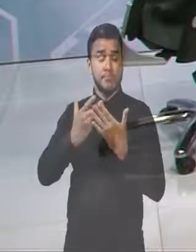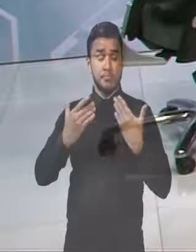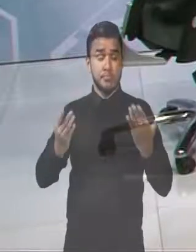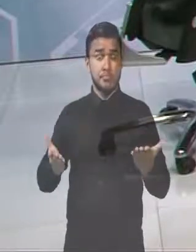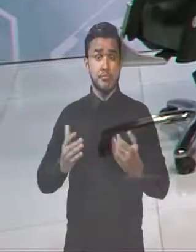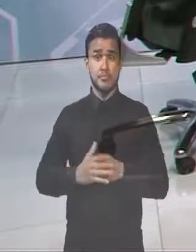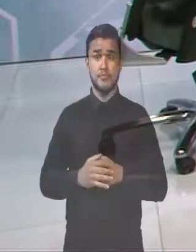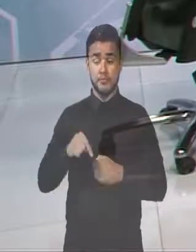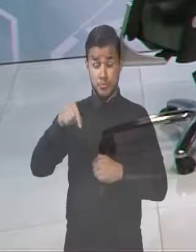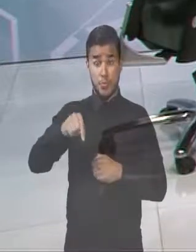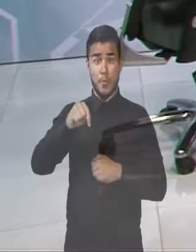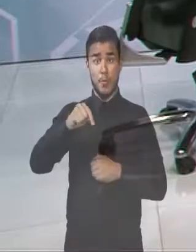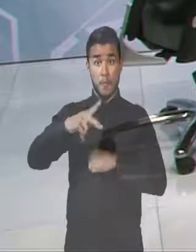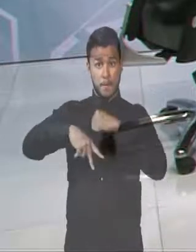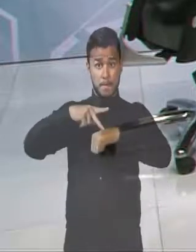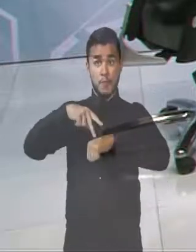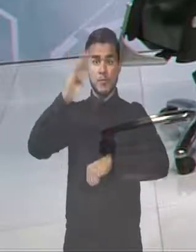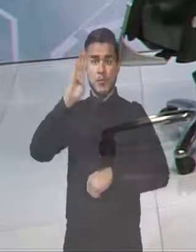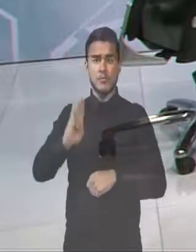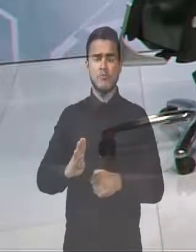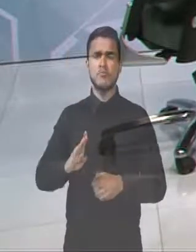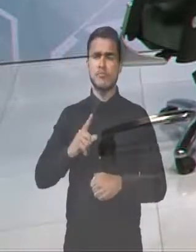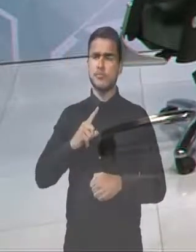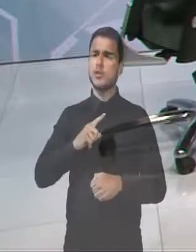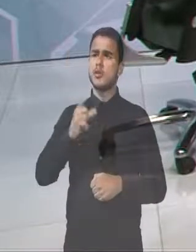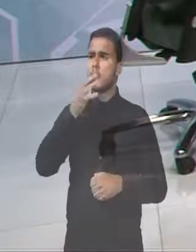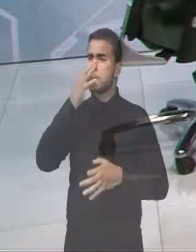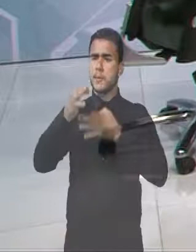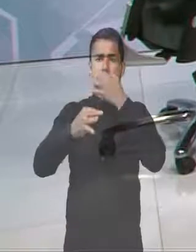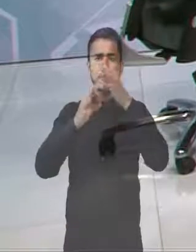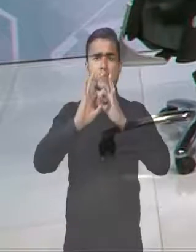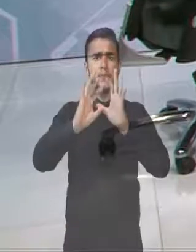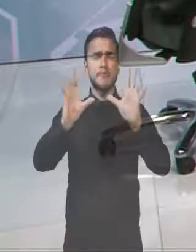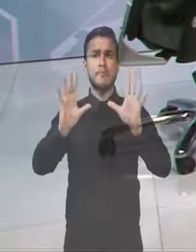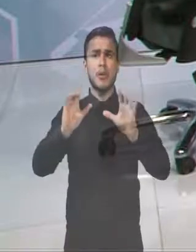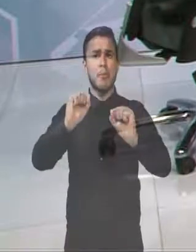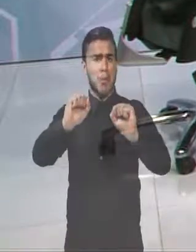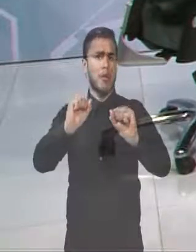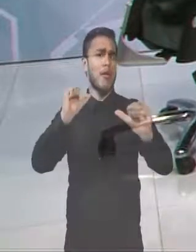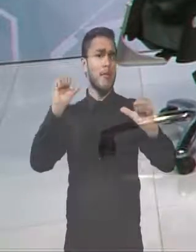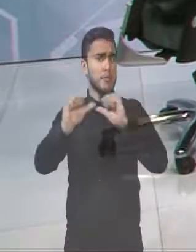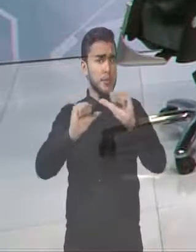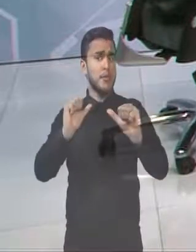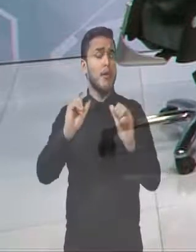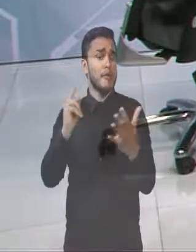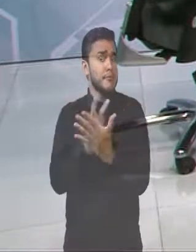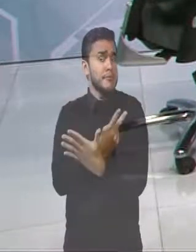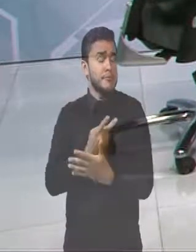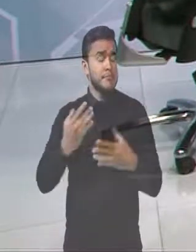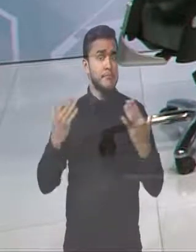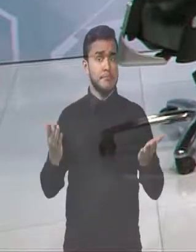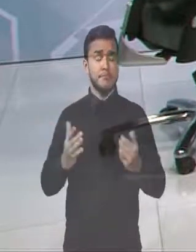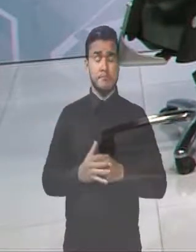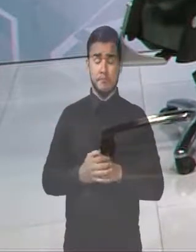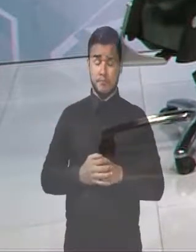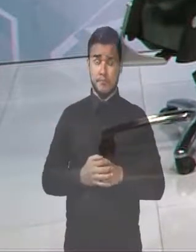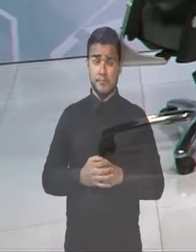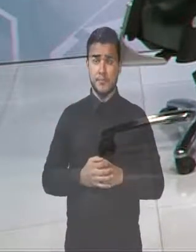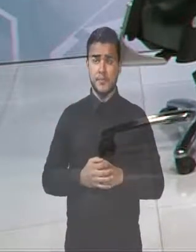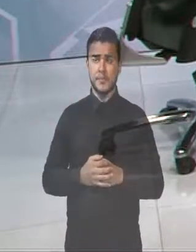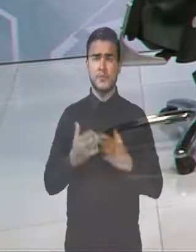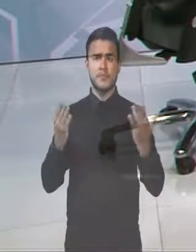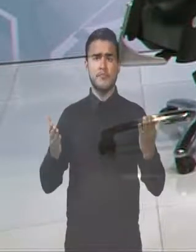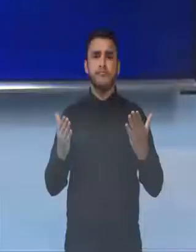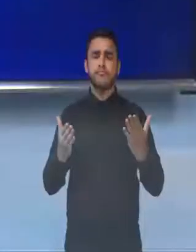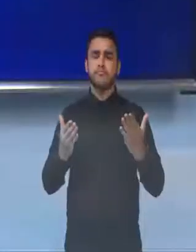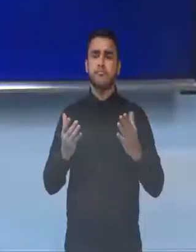nós temos uma sociedade conflagrada hoje. Nós e eles. Não entrando no mérito